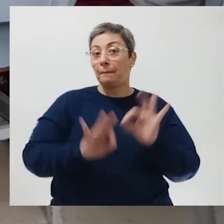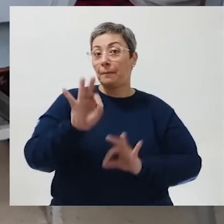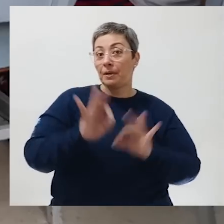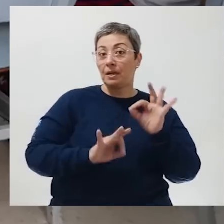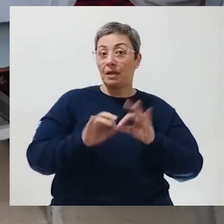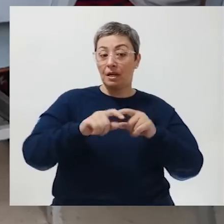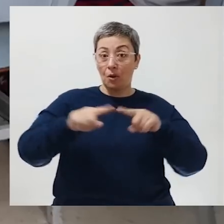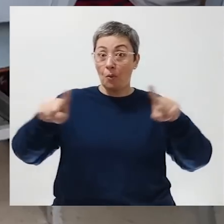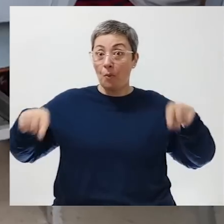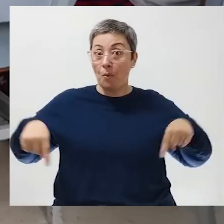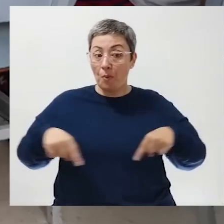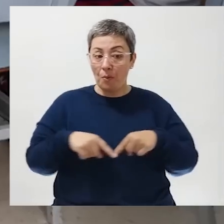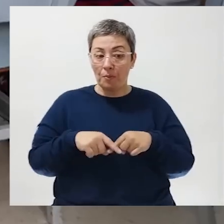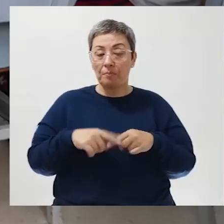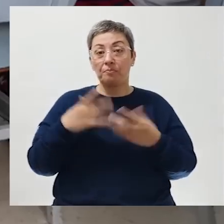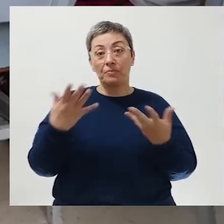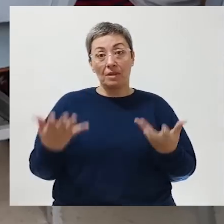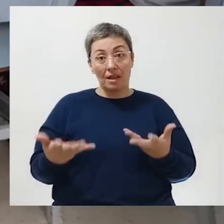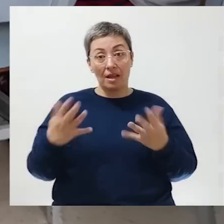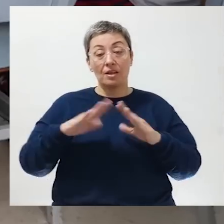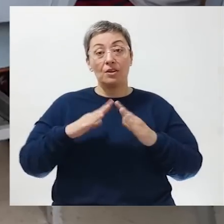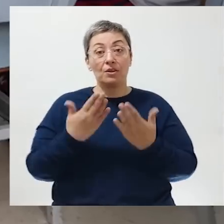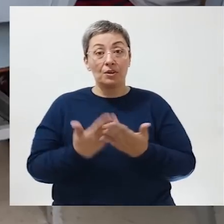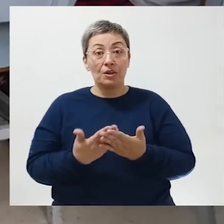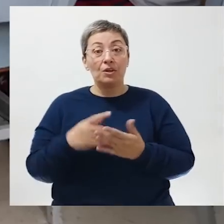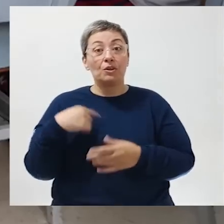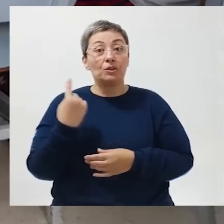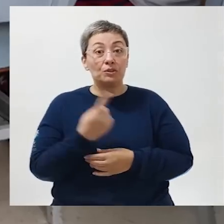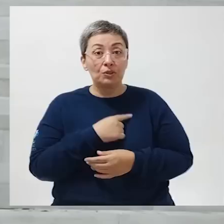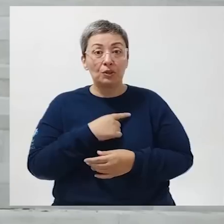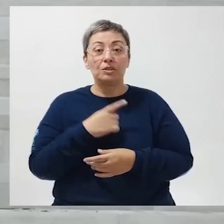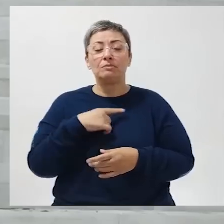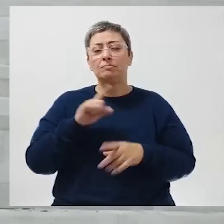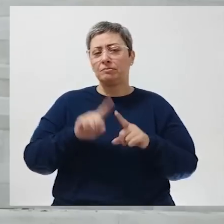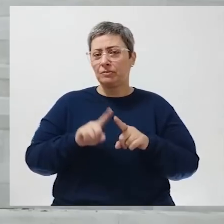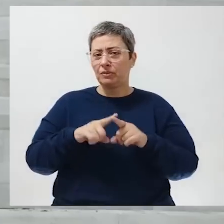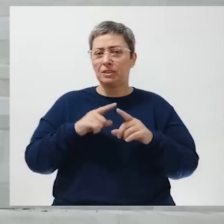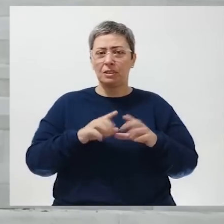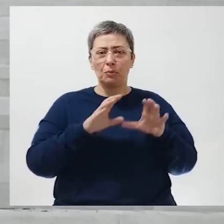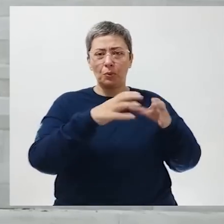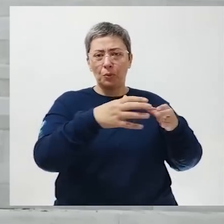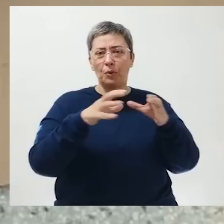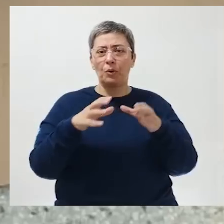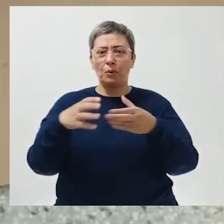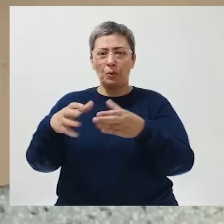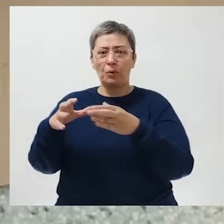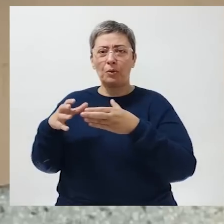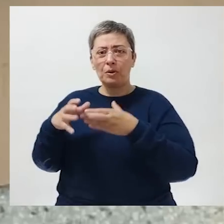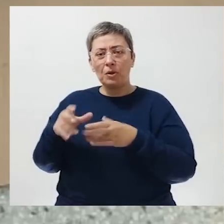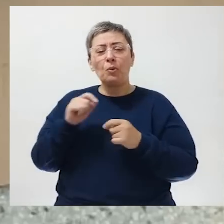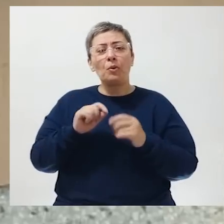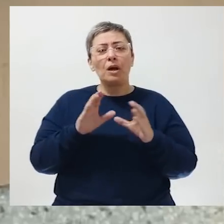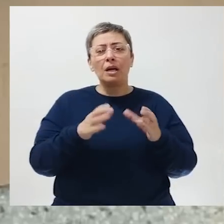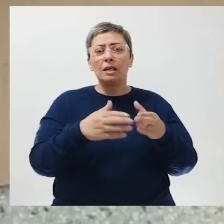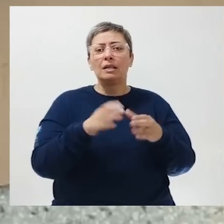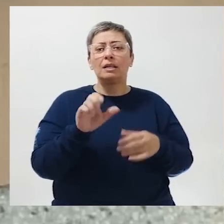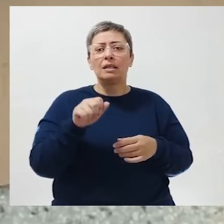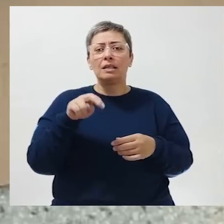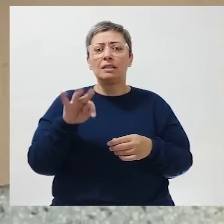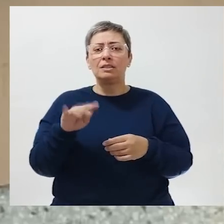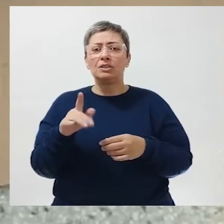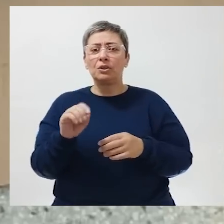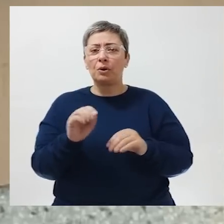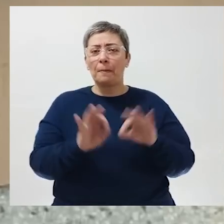preparando o ambiente. Lá na escola nós fazemos muitos cantinhos. Sabe o que é um cantinho? A